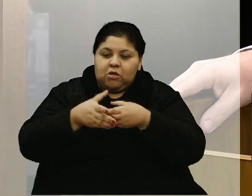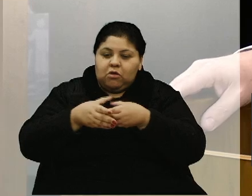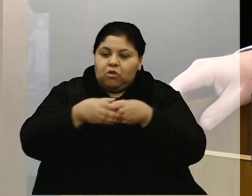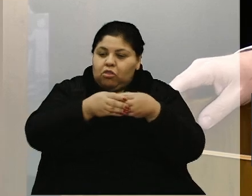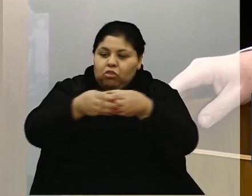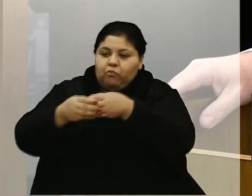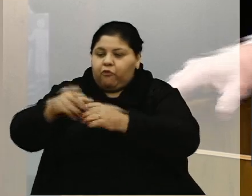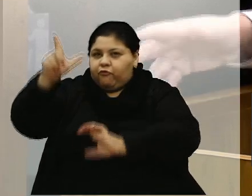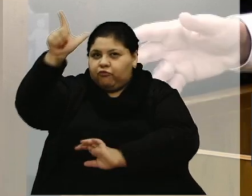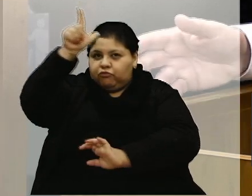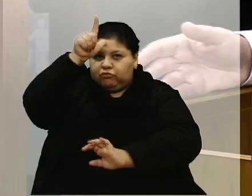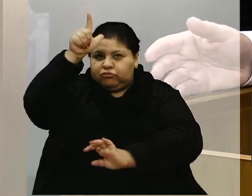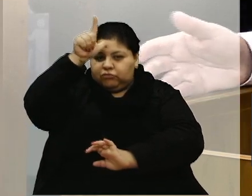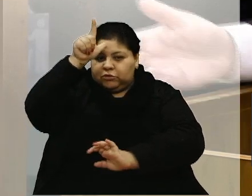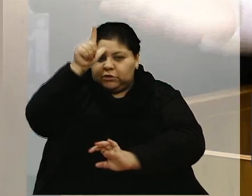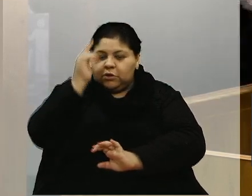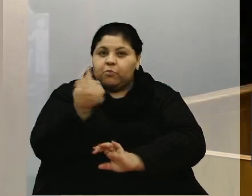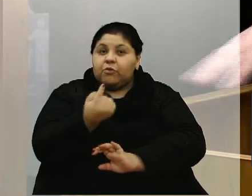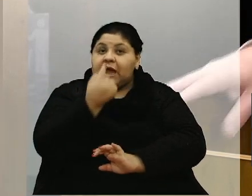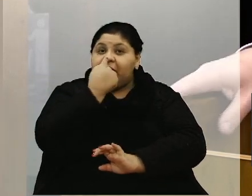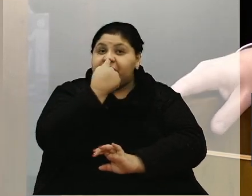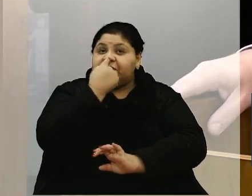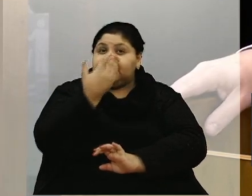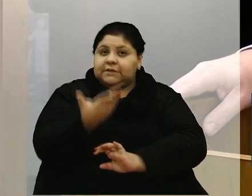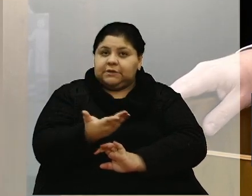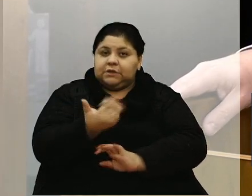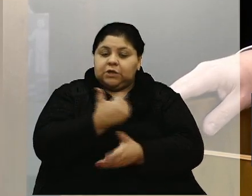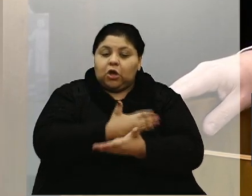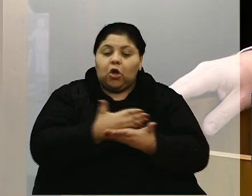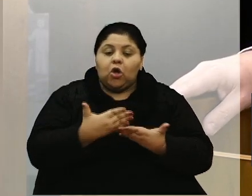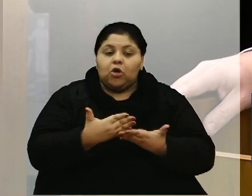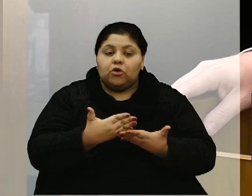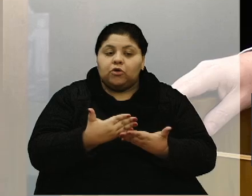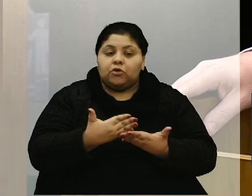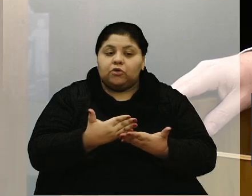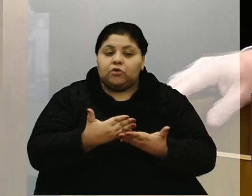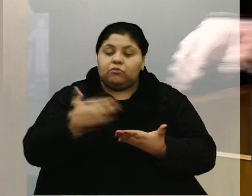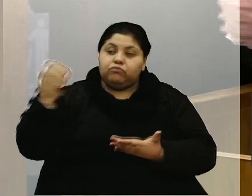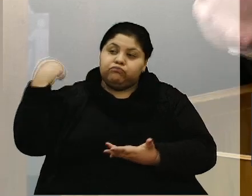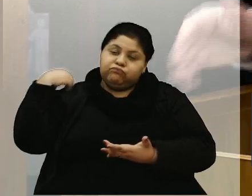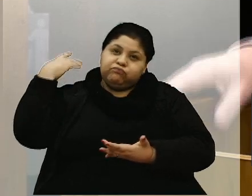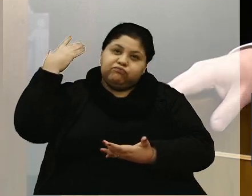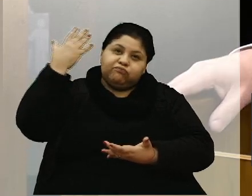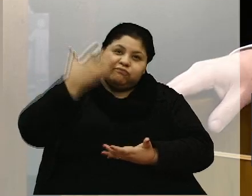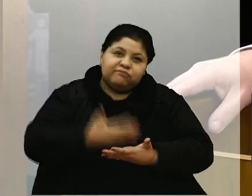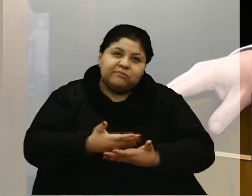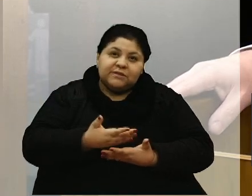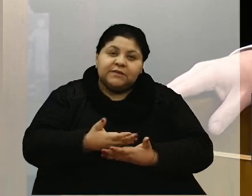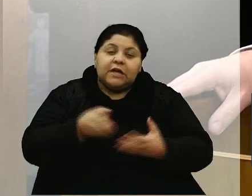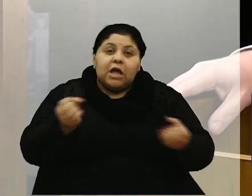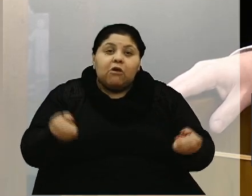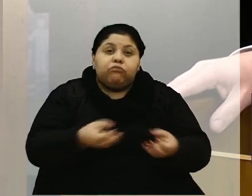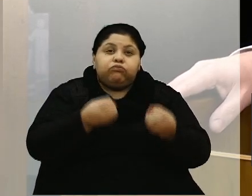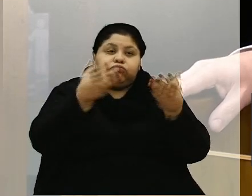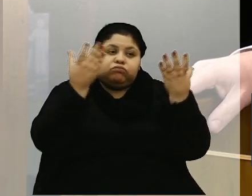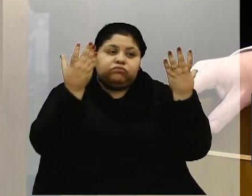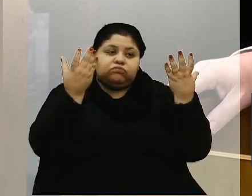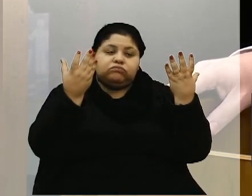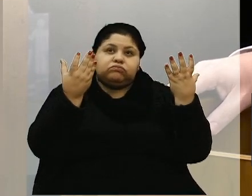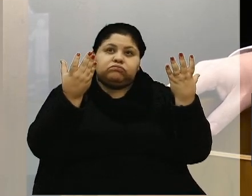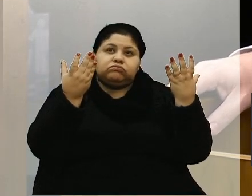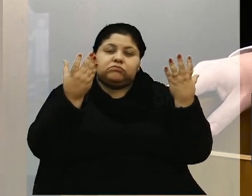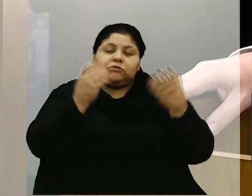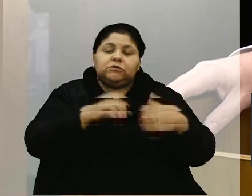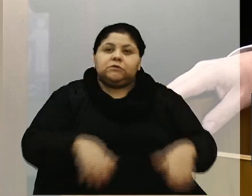foi por afinidade e se começou, então, a vinda, né, que incentivou a vinda desses imigrantes